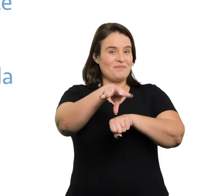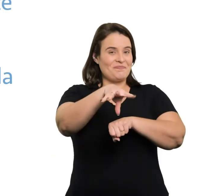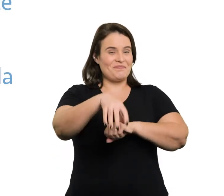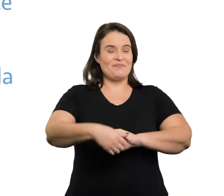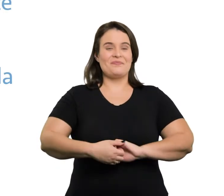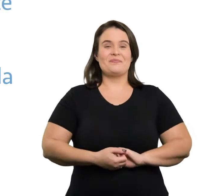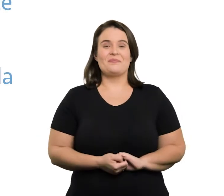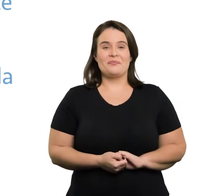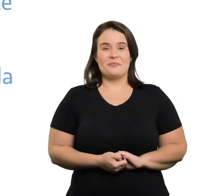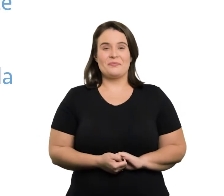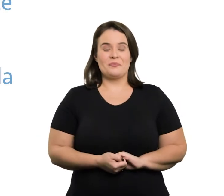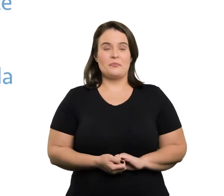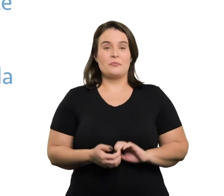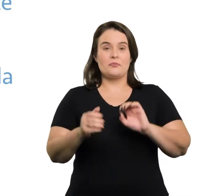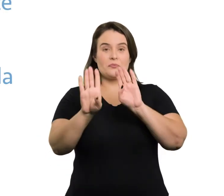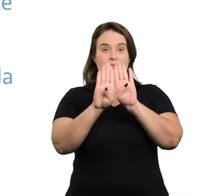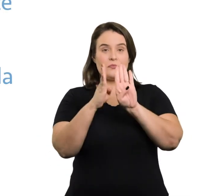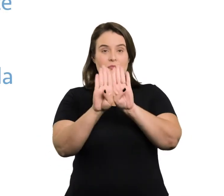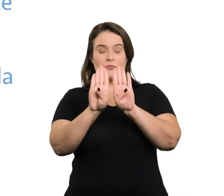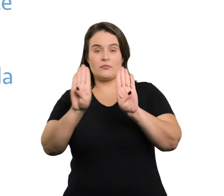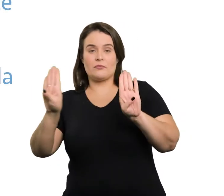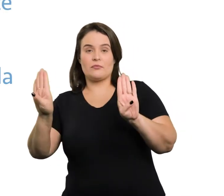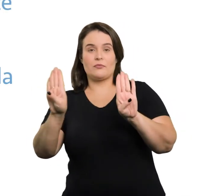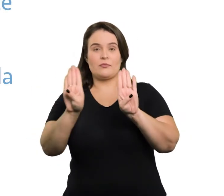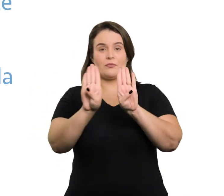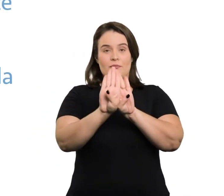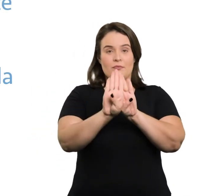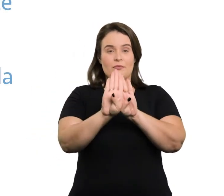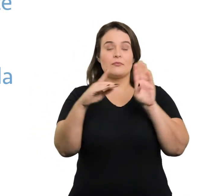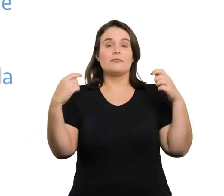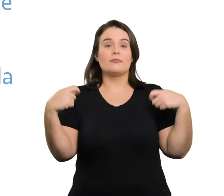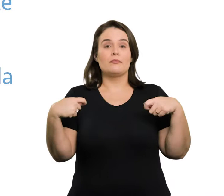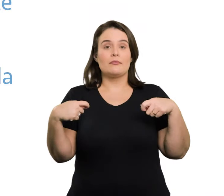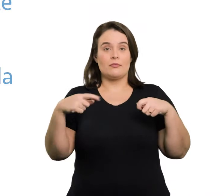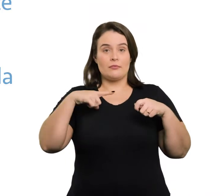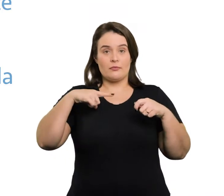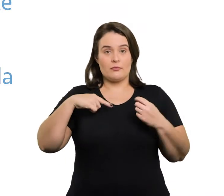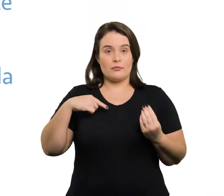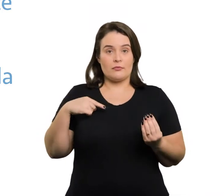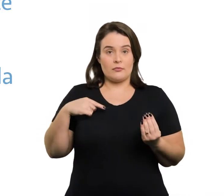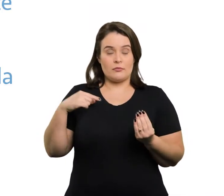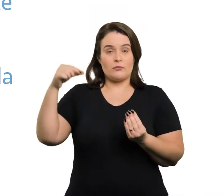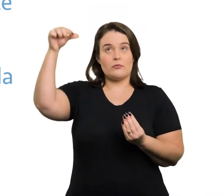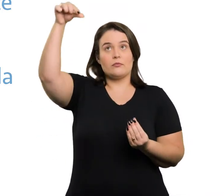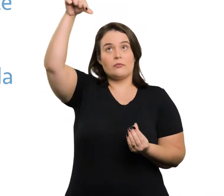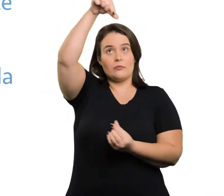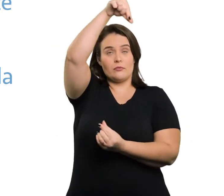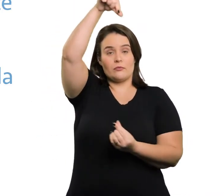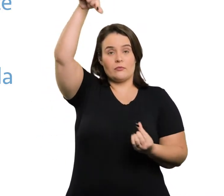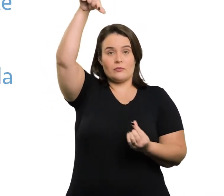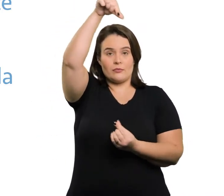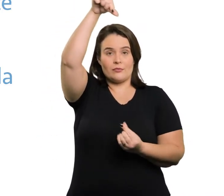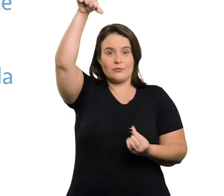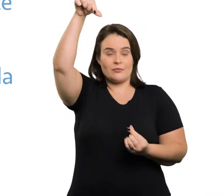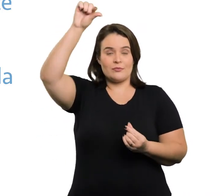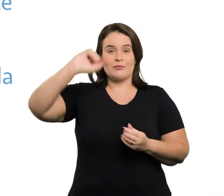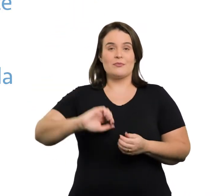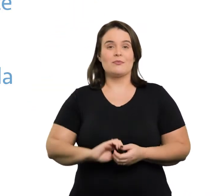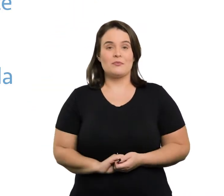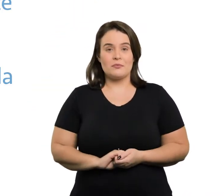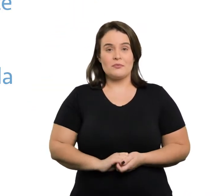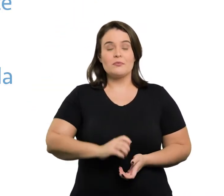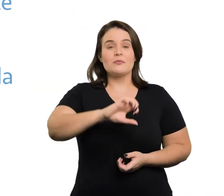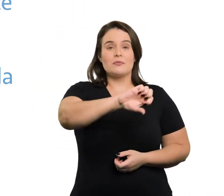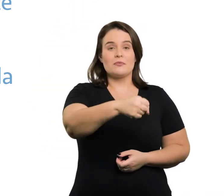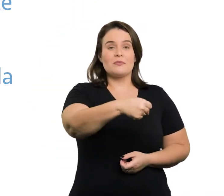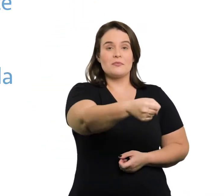Dicas: em portas de correr, recomenda-se a instalação de trilhos na sua parte superior. Trincos e maçanetas